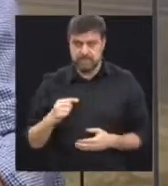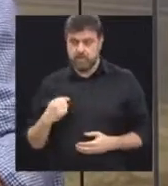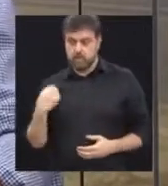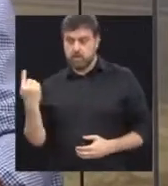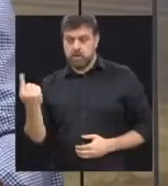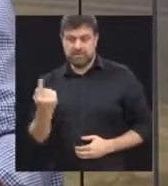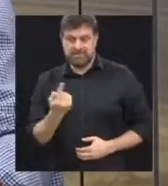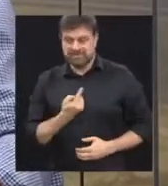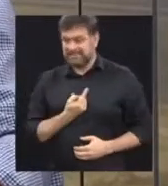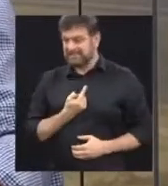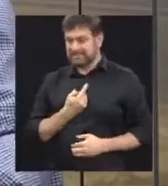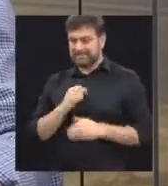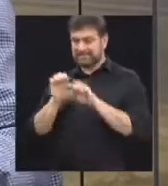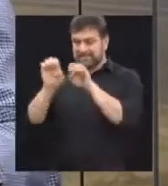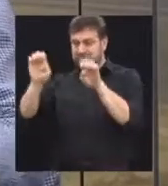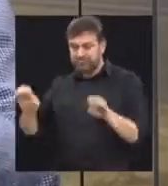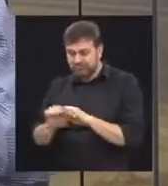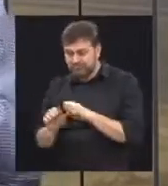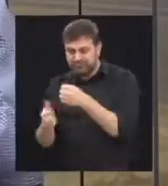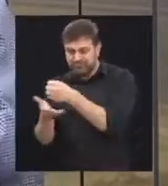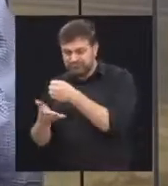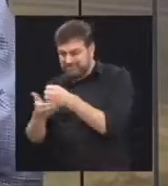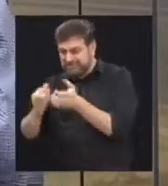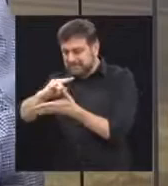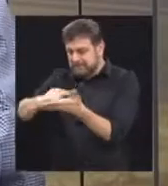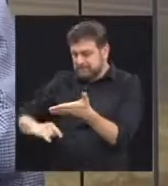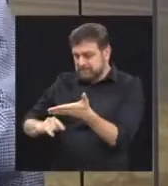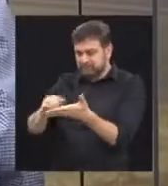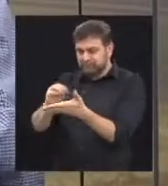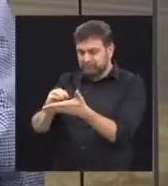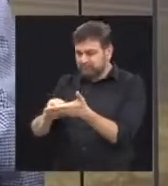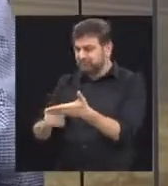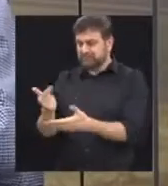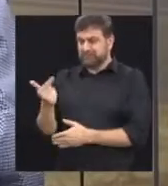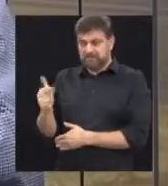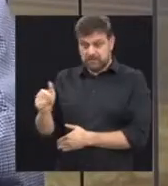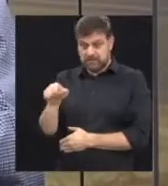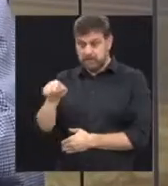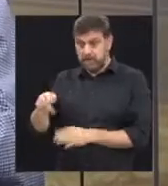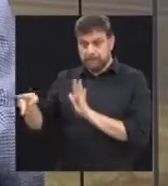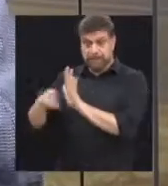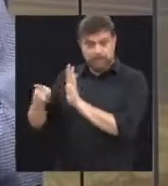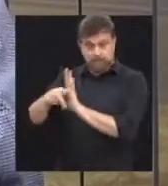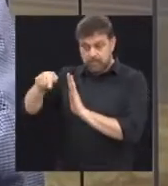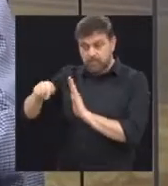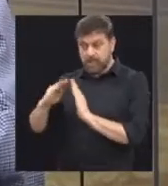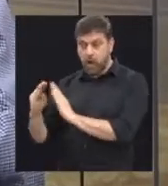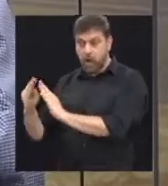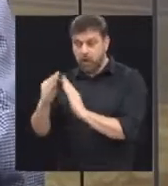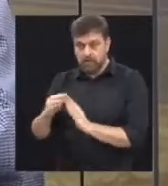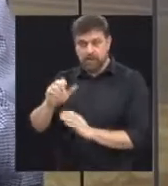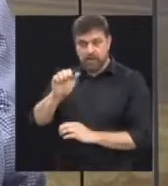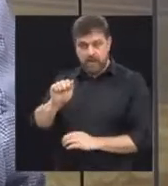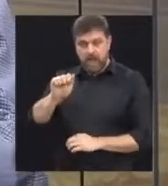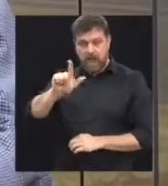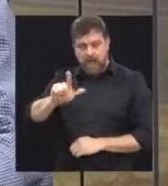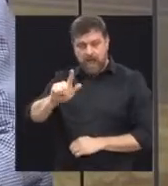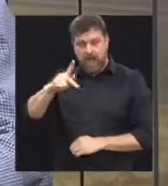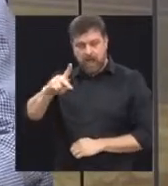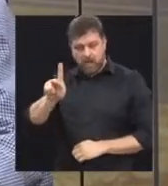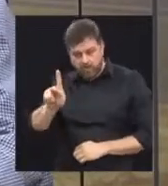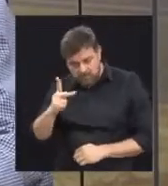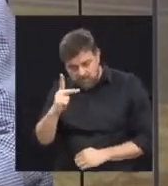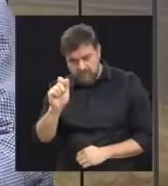não como uma entidade, mas sim dentro da própria organização do Alphaville e dos moradores. Então ali nós